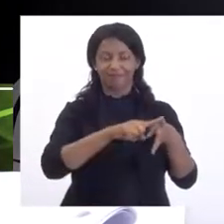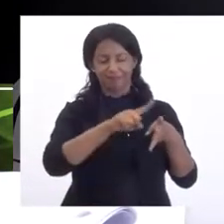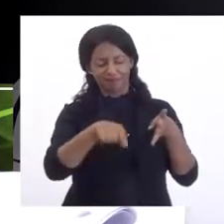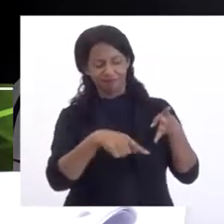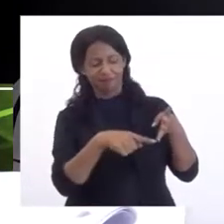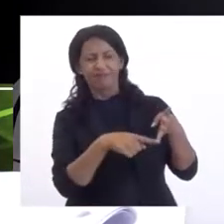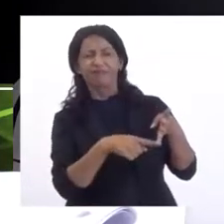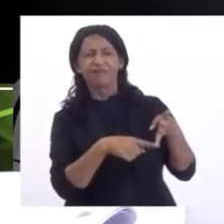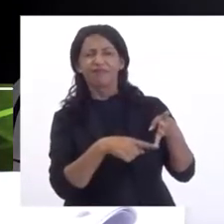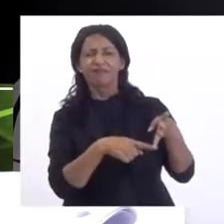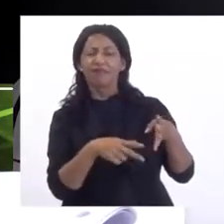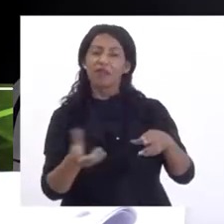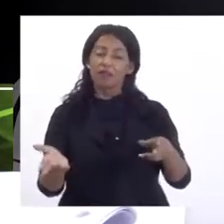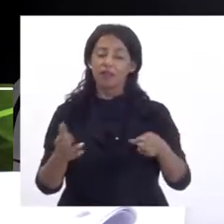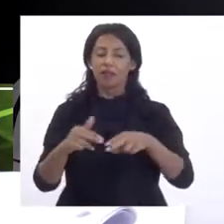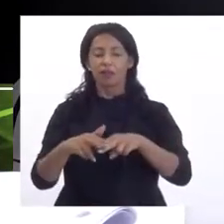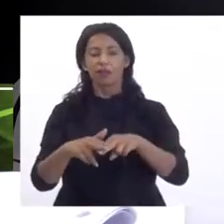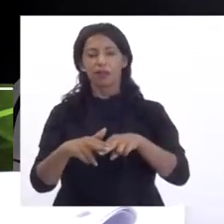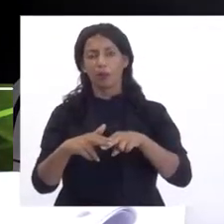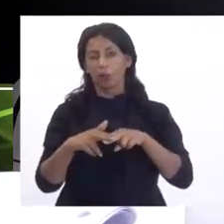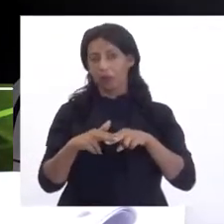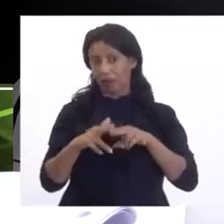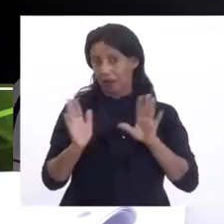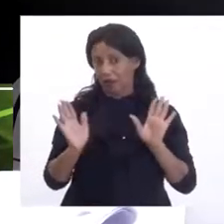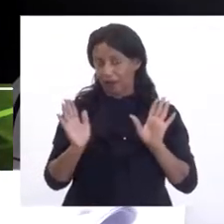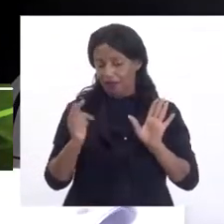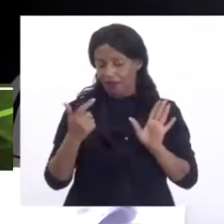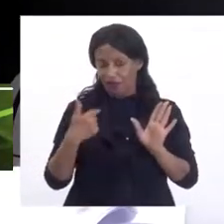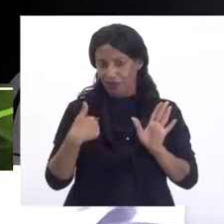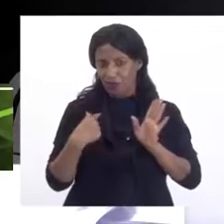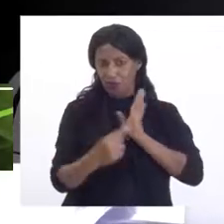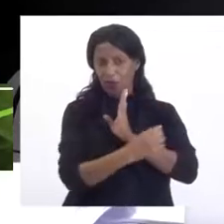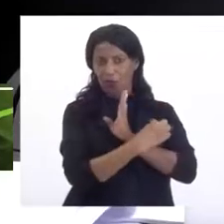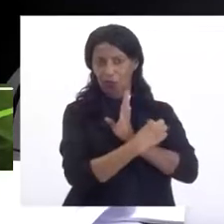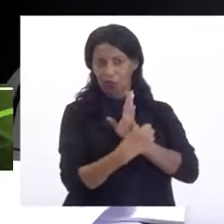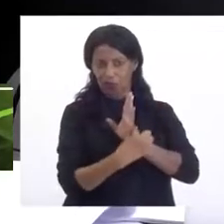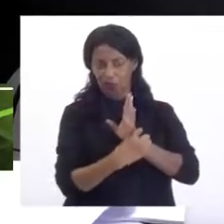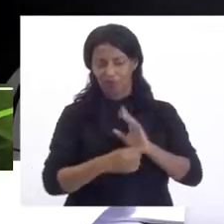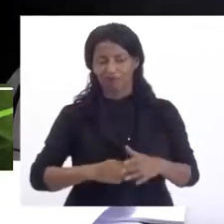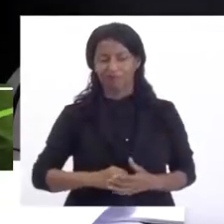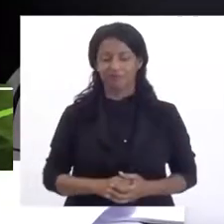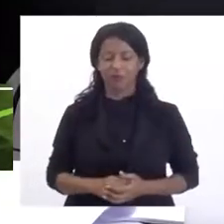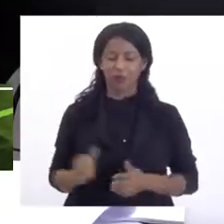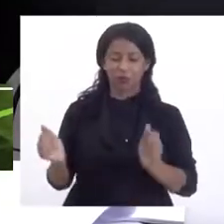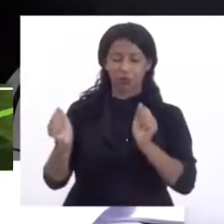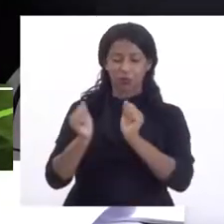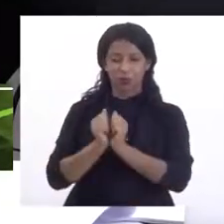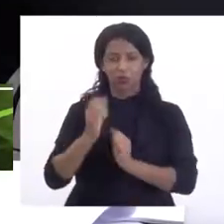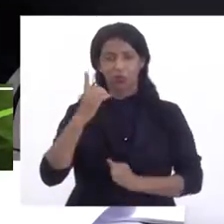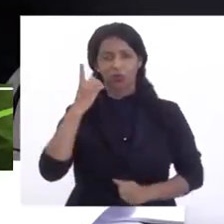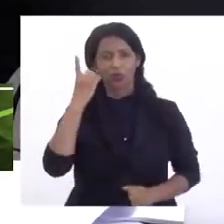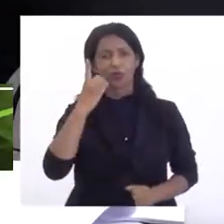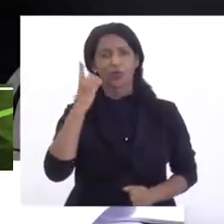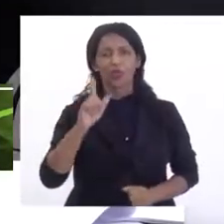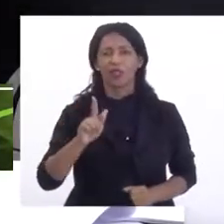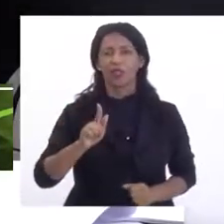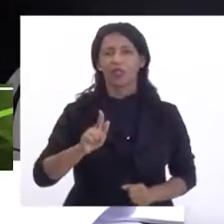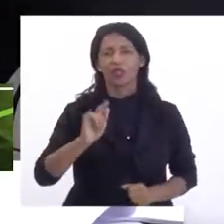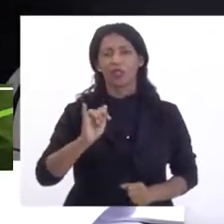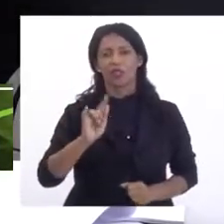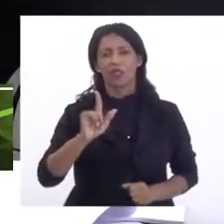Por acaso ou não, eu sou autor, junto com o deputado Gilberto